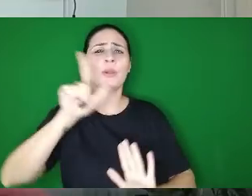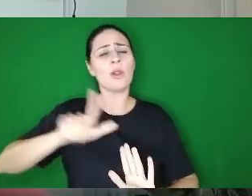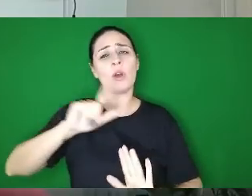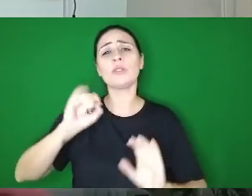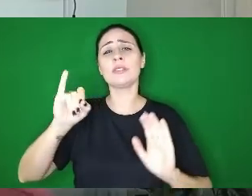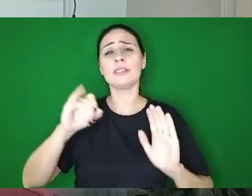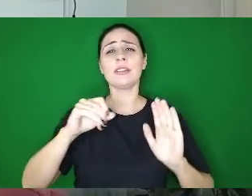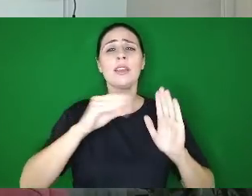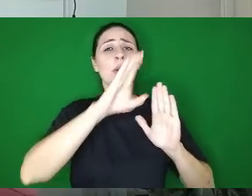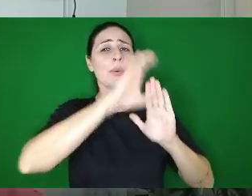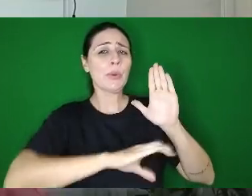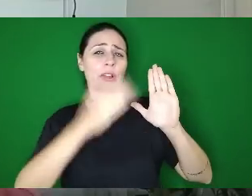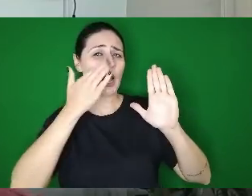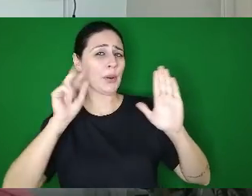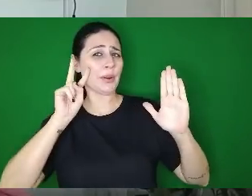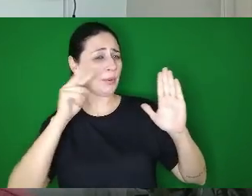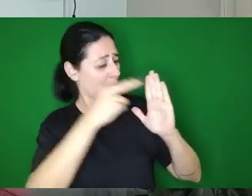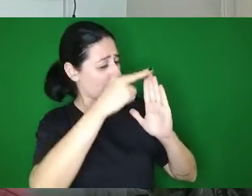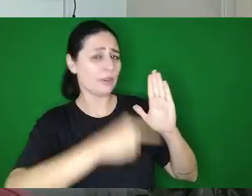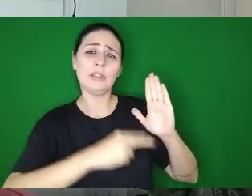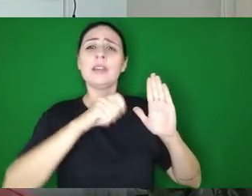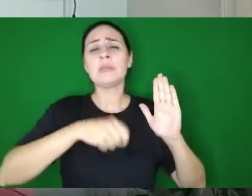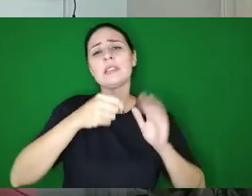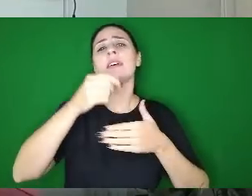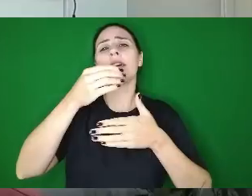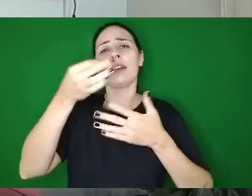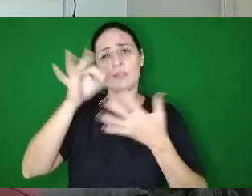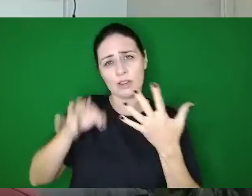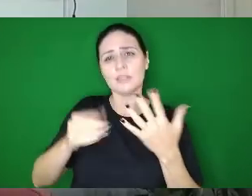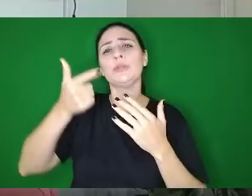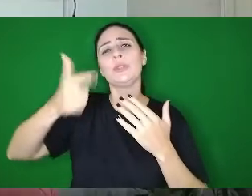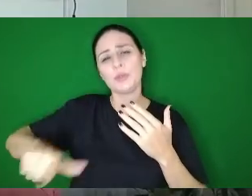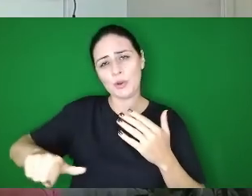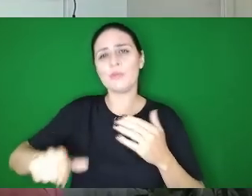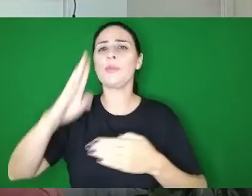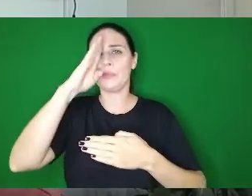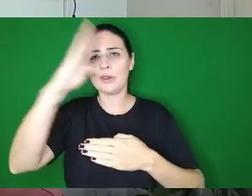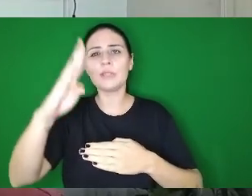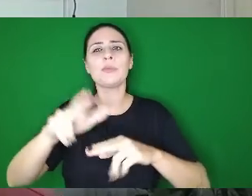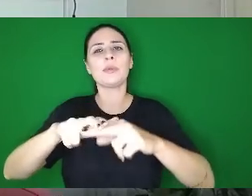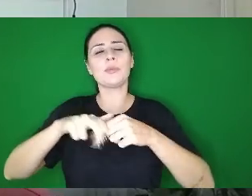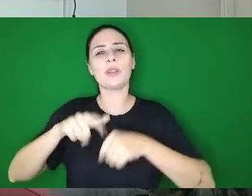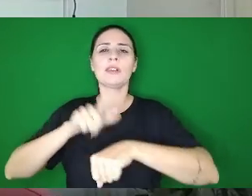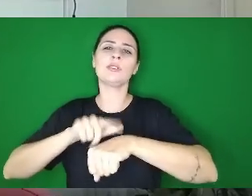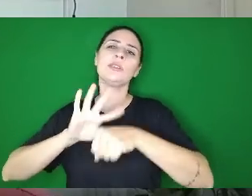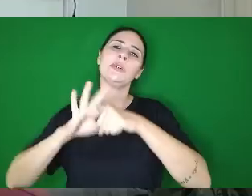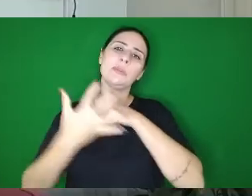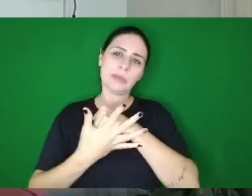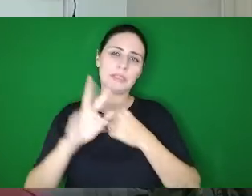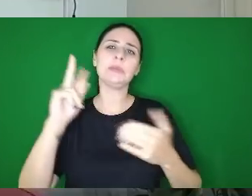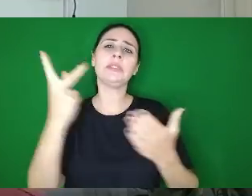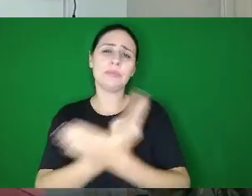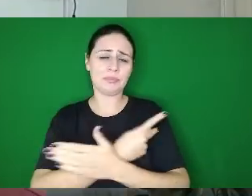a gente tem que reavaliar novamente, principalmente por conta, como a professora mesmo falou, essa questão da pandemia, esses